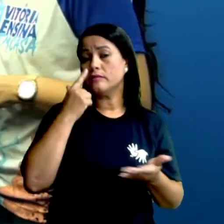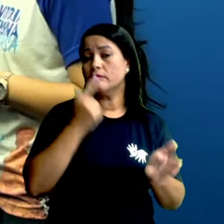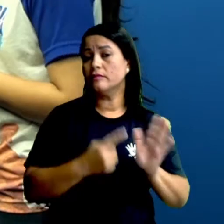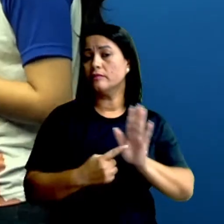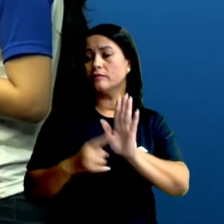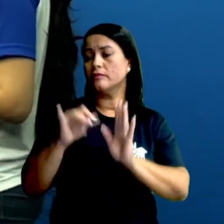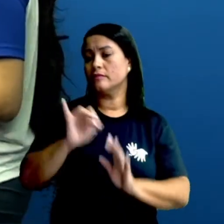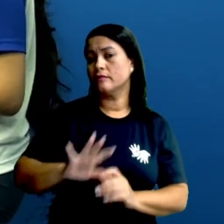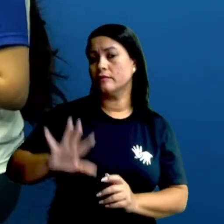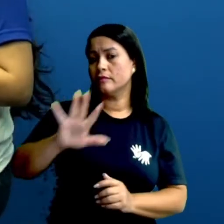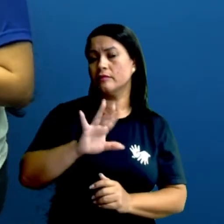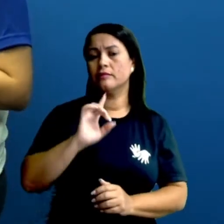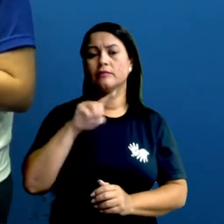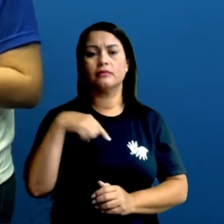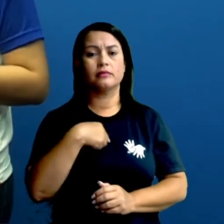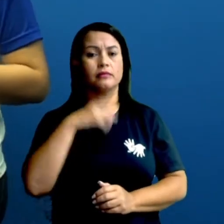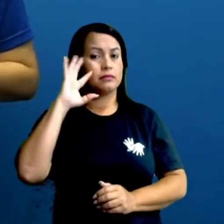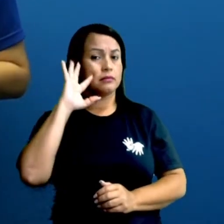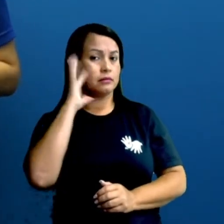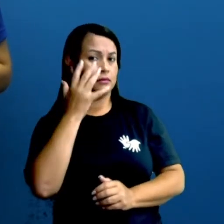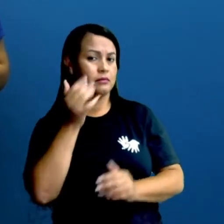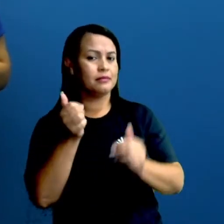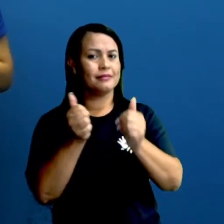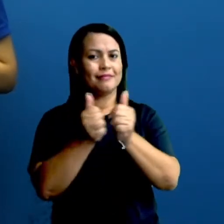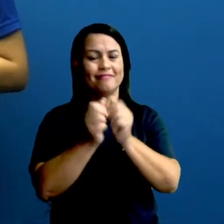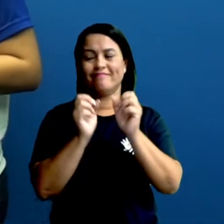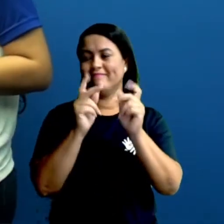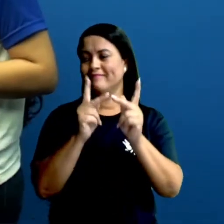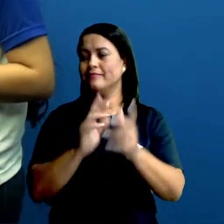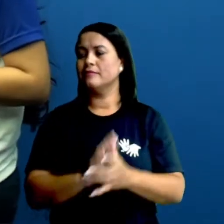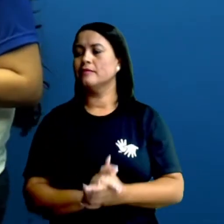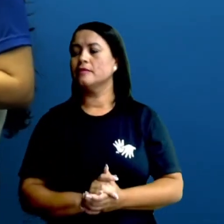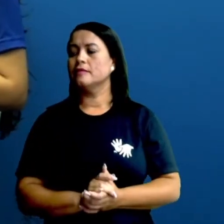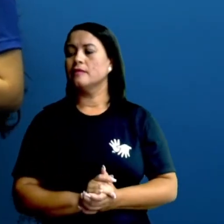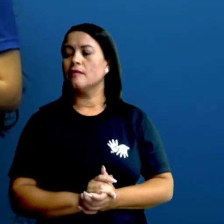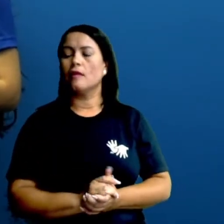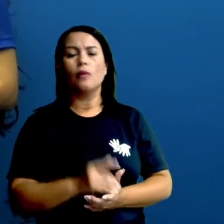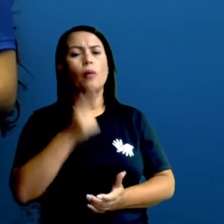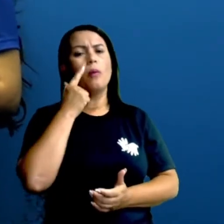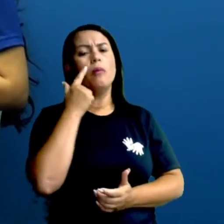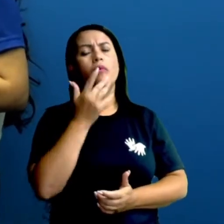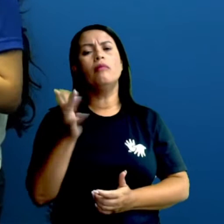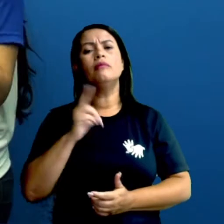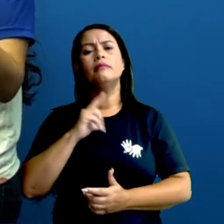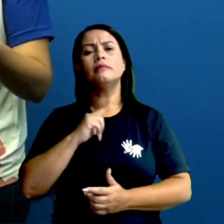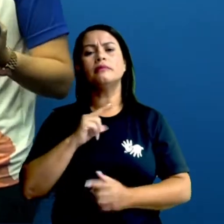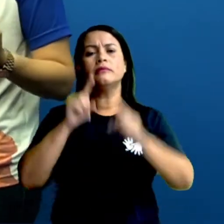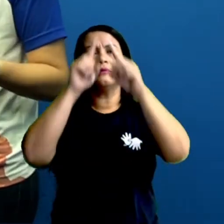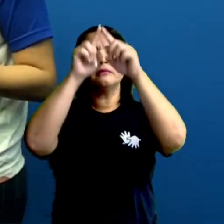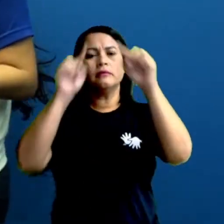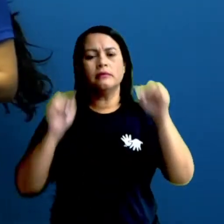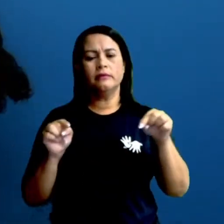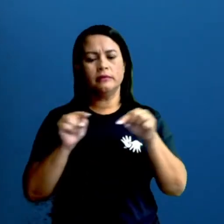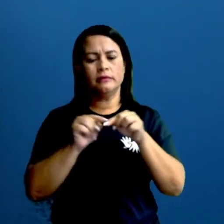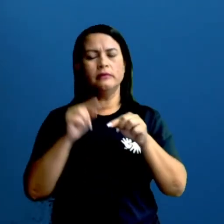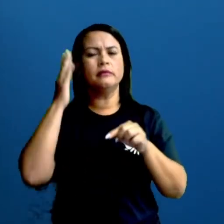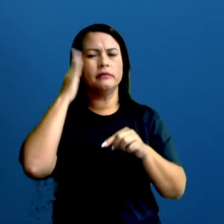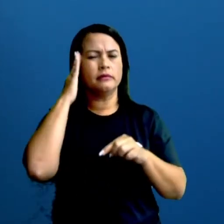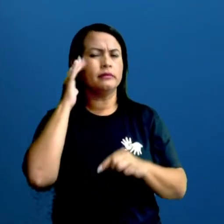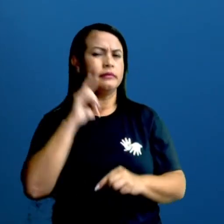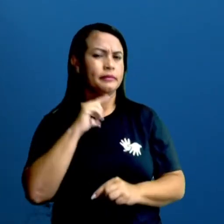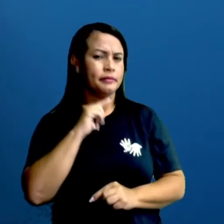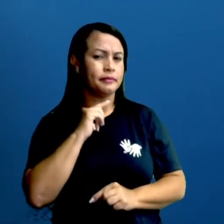aqui a figura para vocês para a gente resolver juntos, tá ok? Então, aqui eu tenho um triângulo, né? Nós sabemos que o triângulo